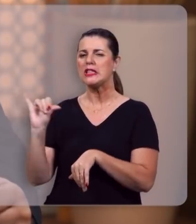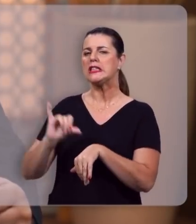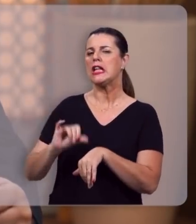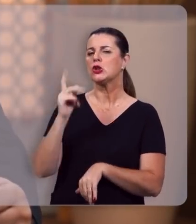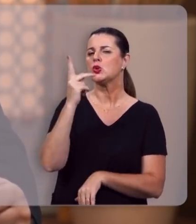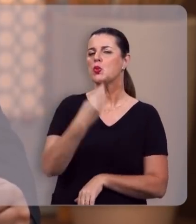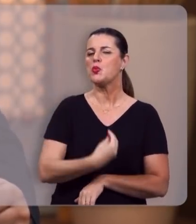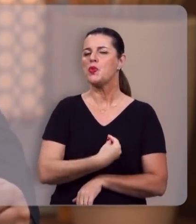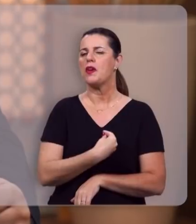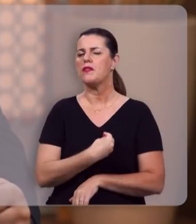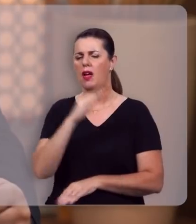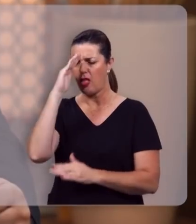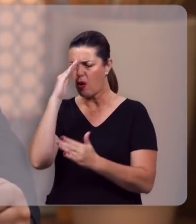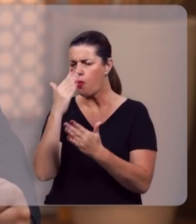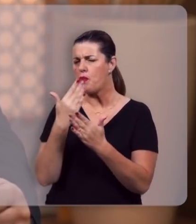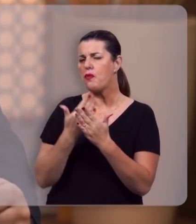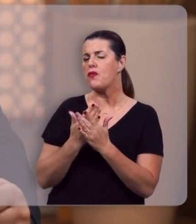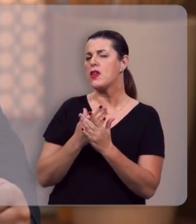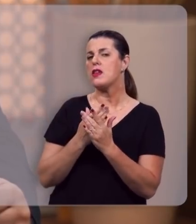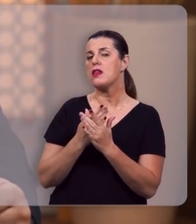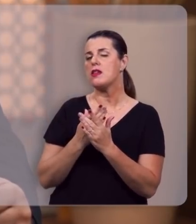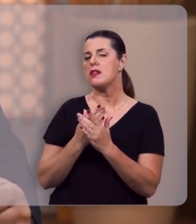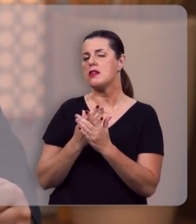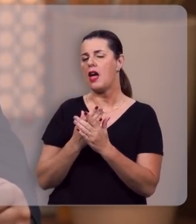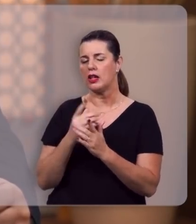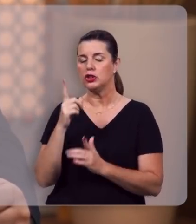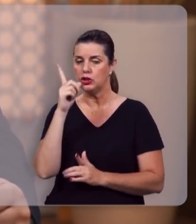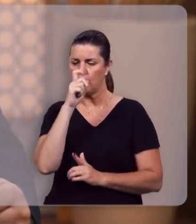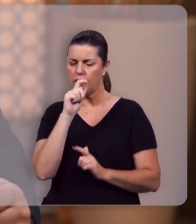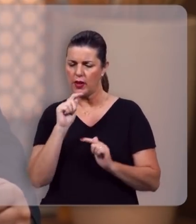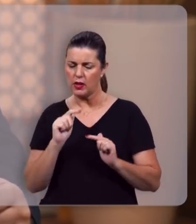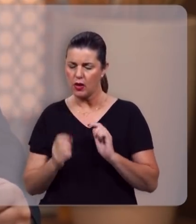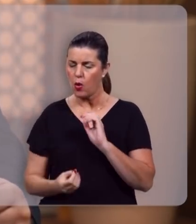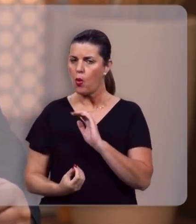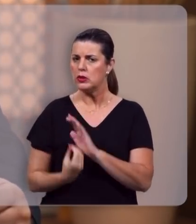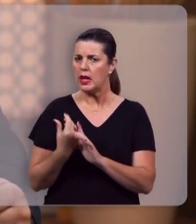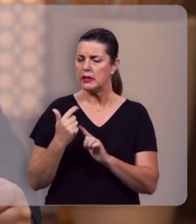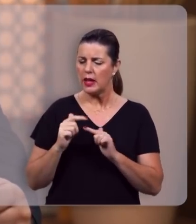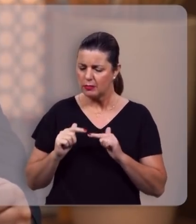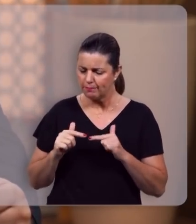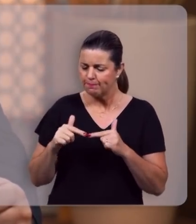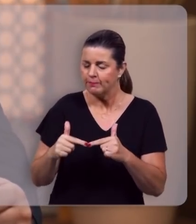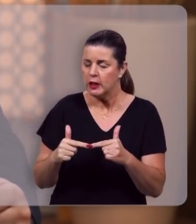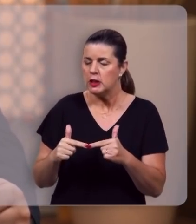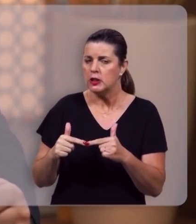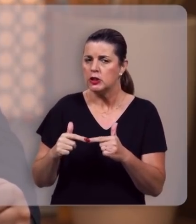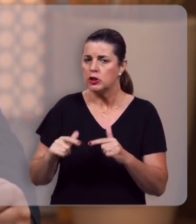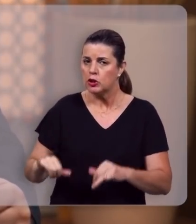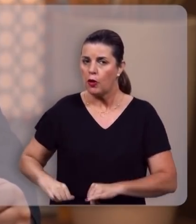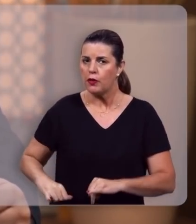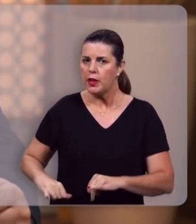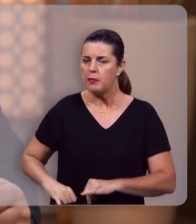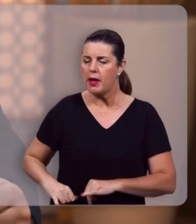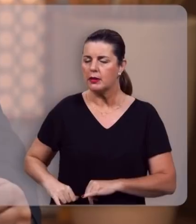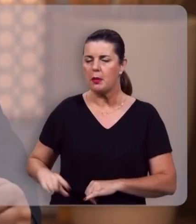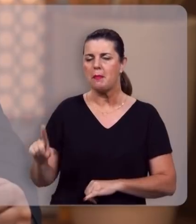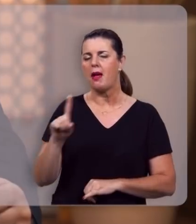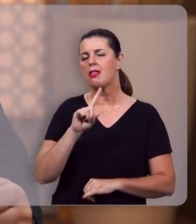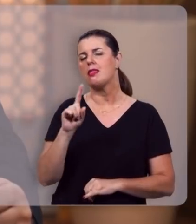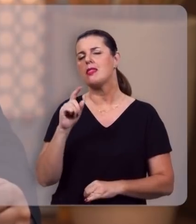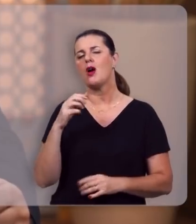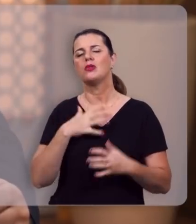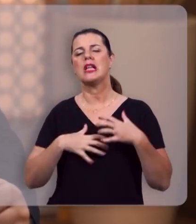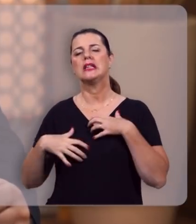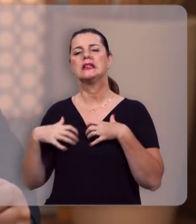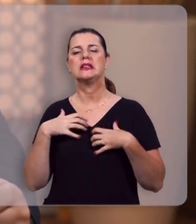e você confia nele, vai ser difícil enfrentar o sofrimento, mas você não vai se desesperar, porque você